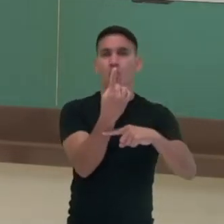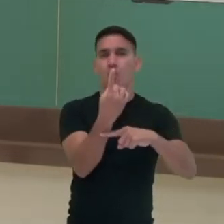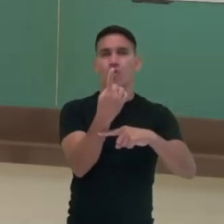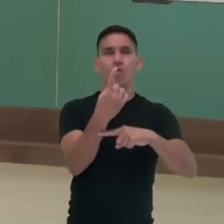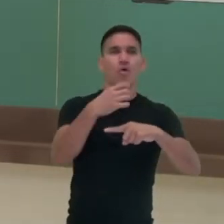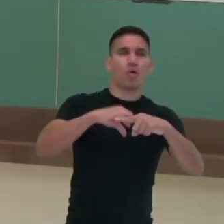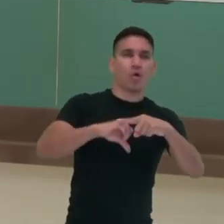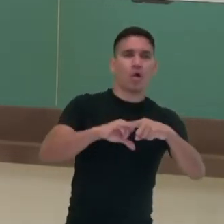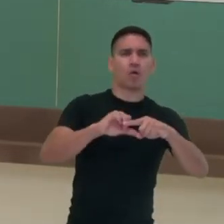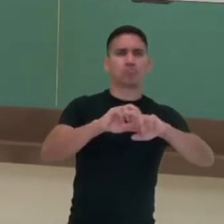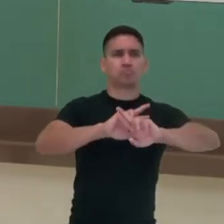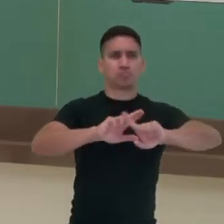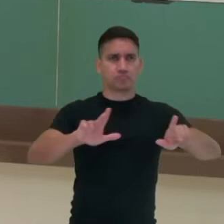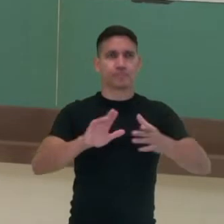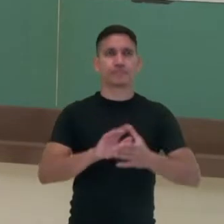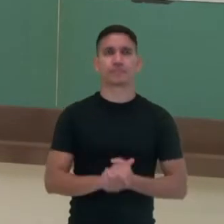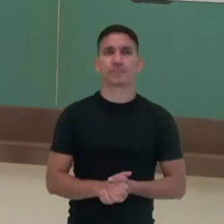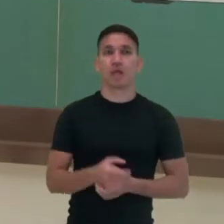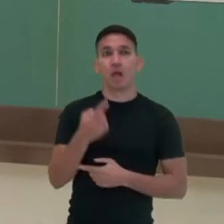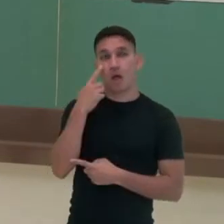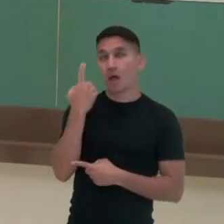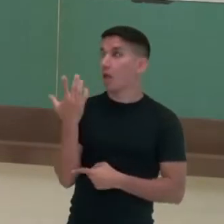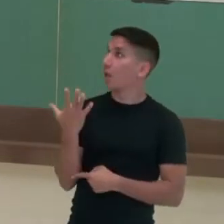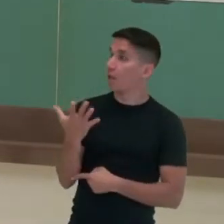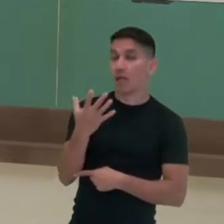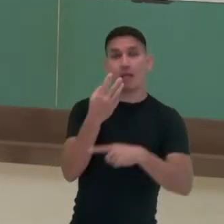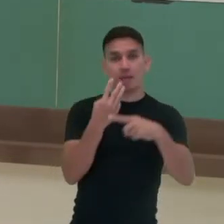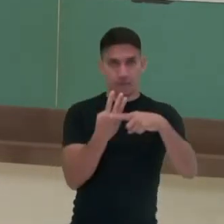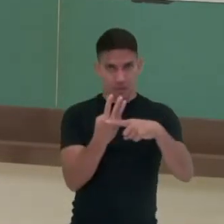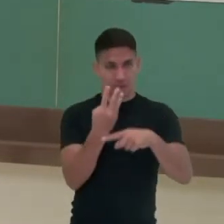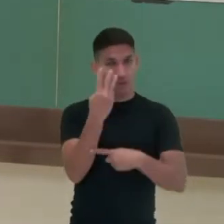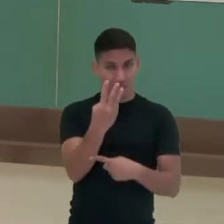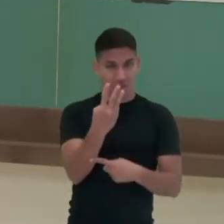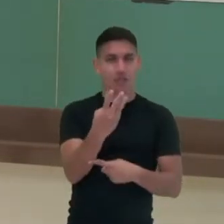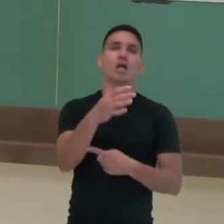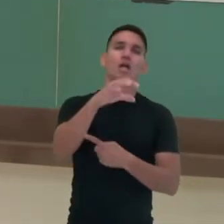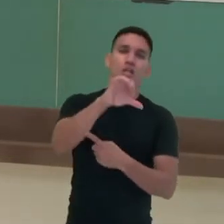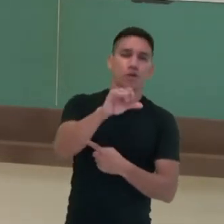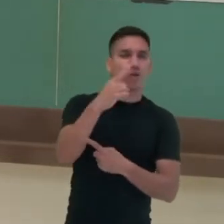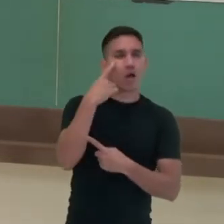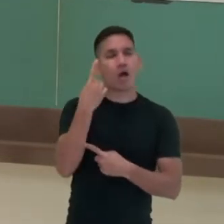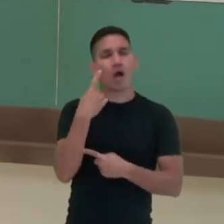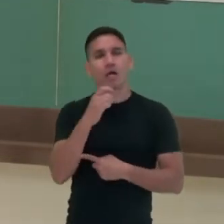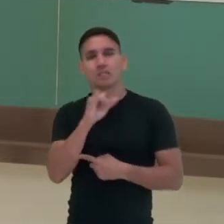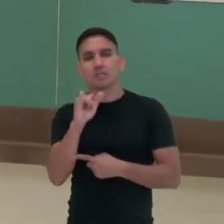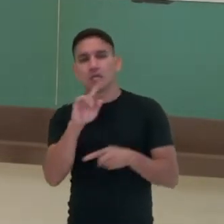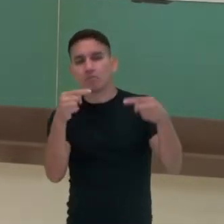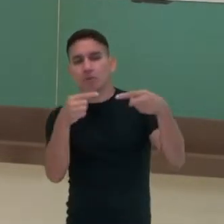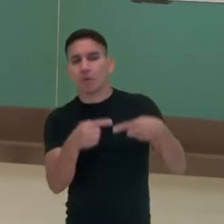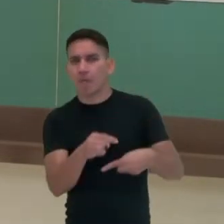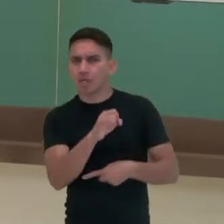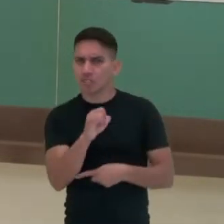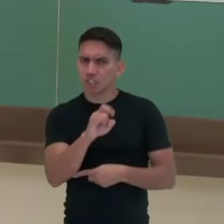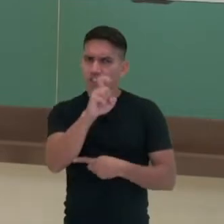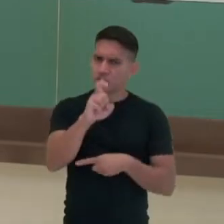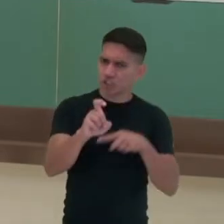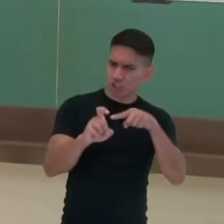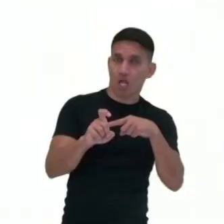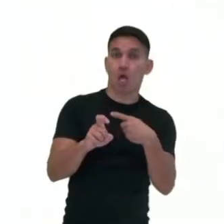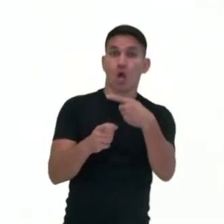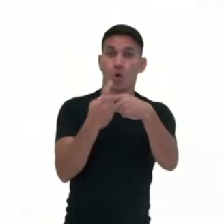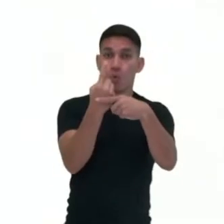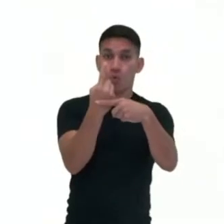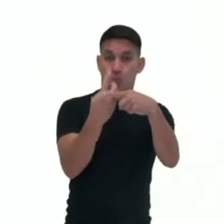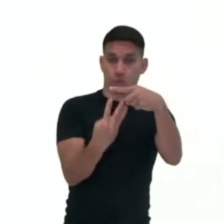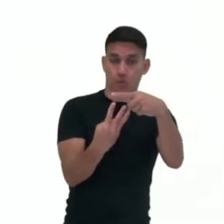Vamos substituir alguns para vocês verem a ideia aqui, pessoal. Se o meu x for 1 sobre 3,